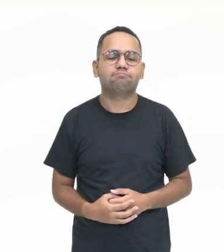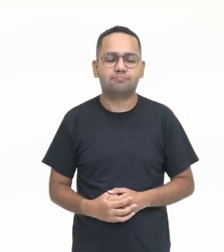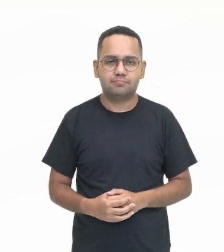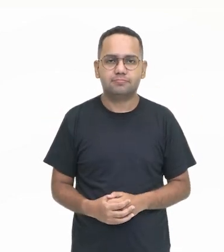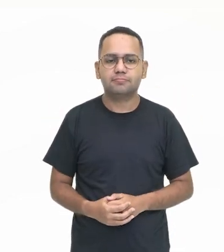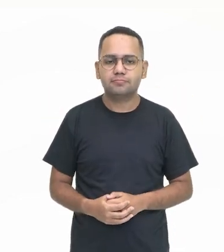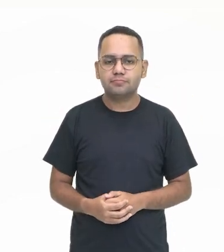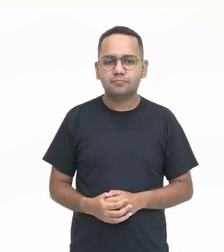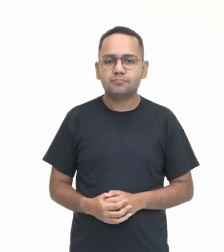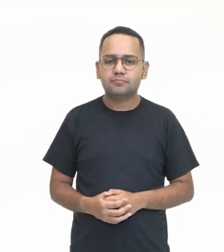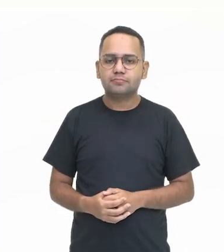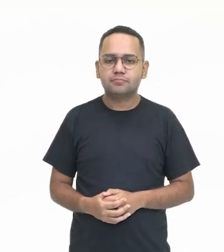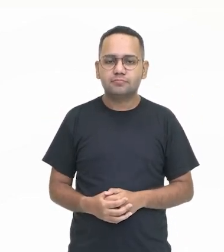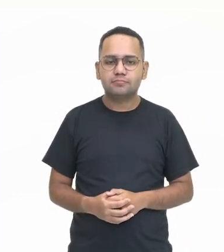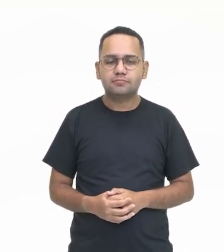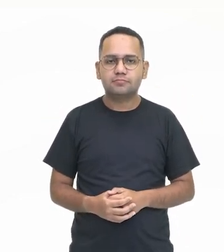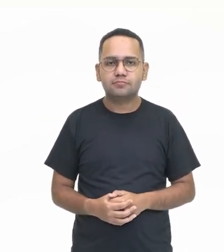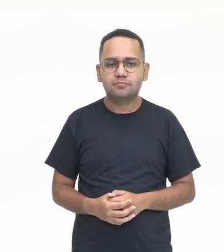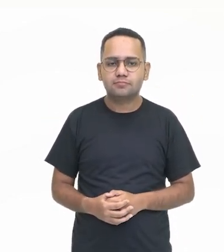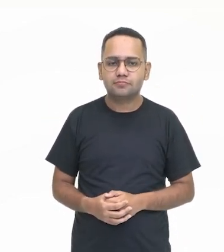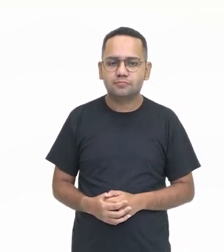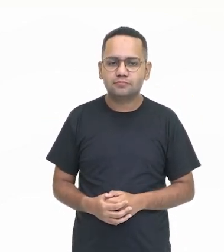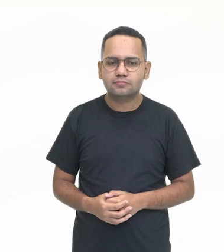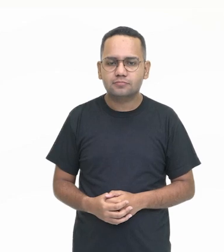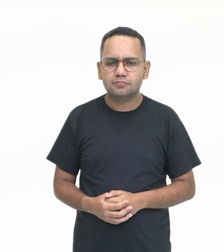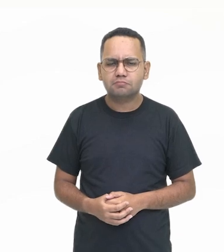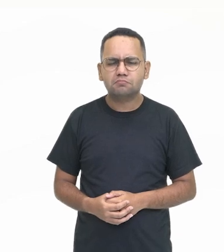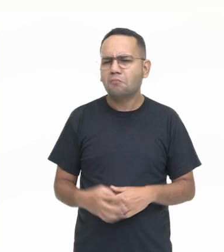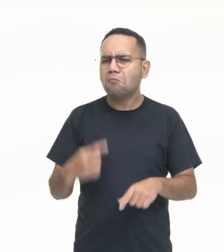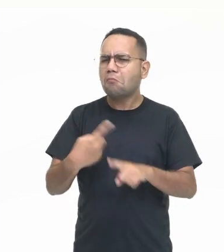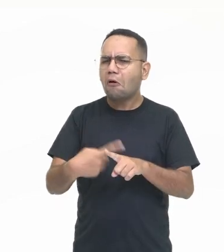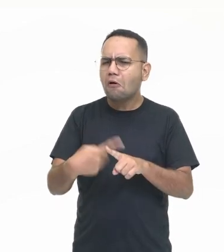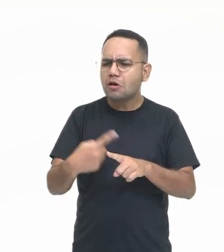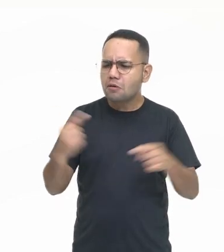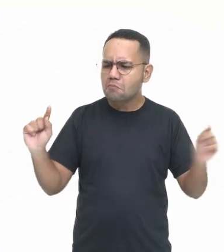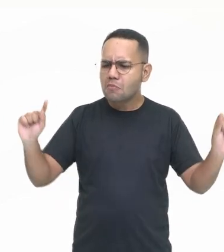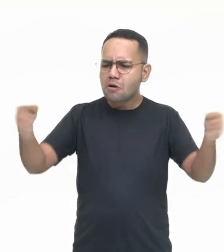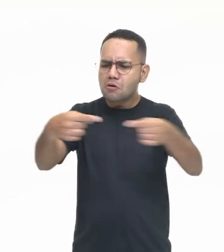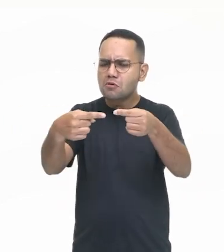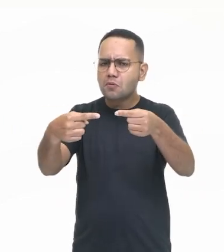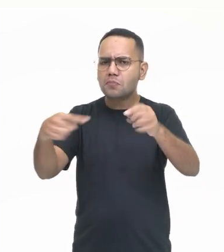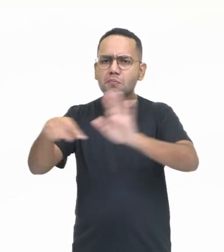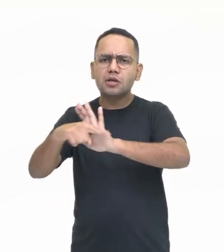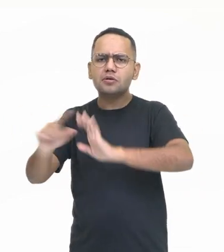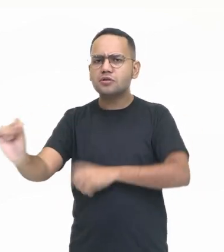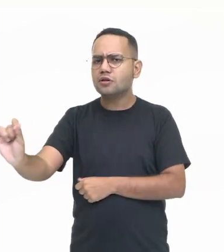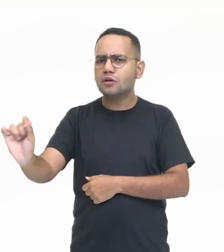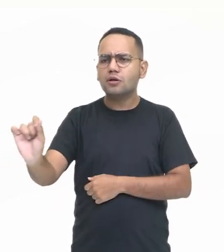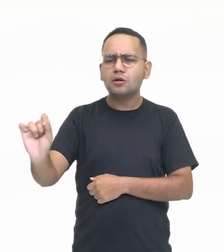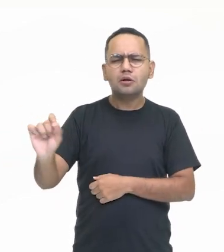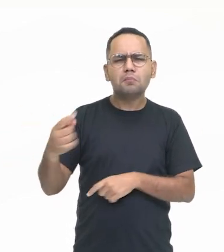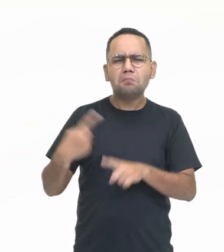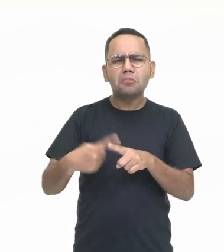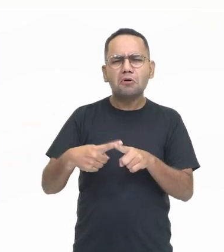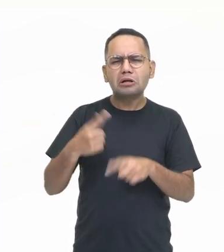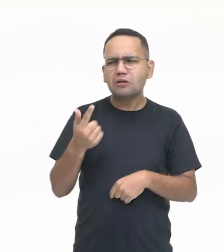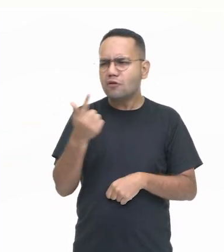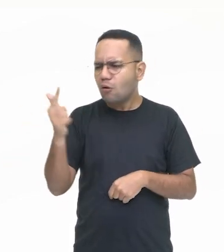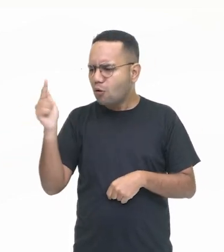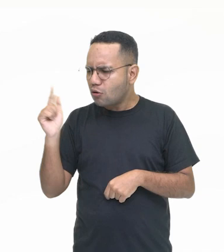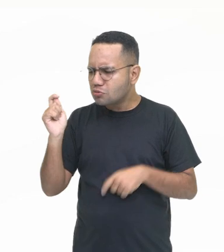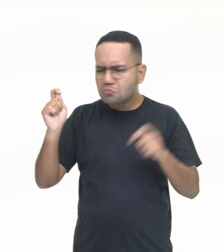relacionava com o -6. E por que o -6? Por que ele não se relacionou com outro valor do conjunto